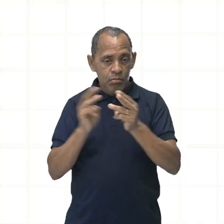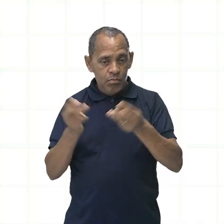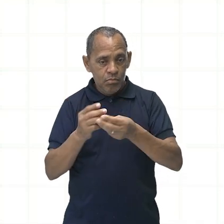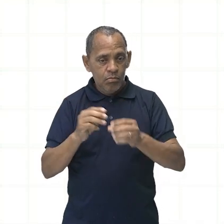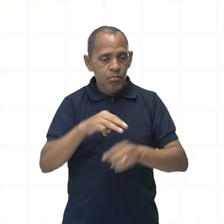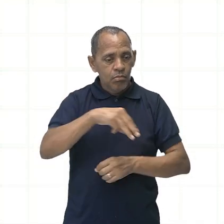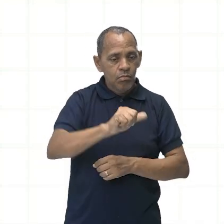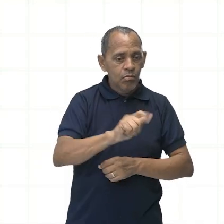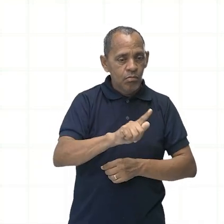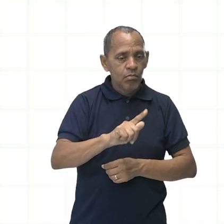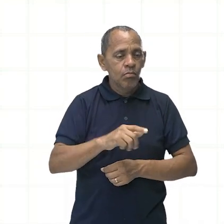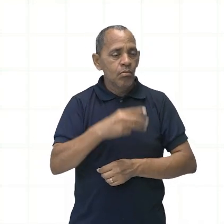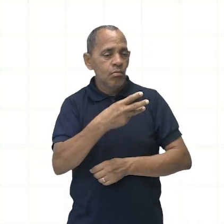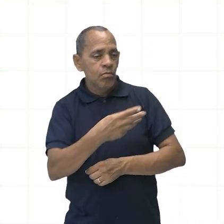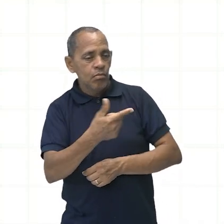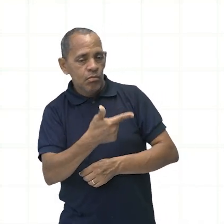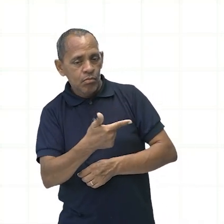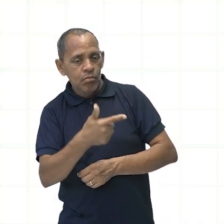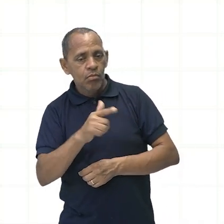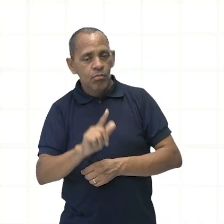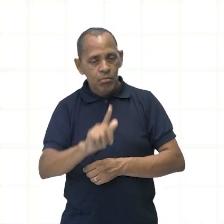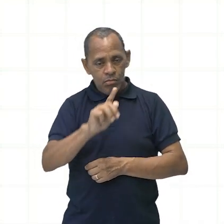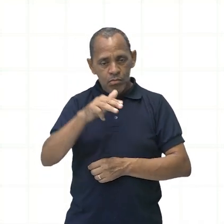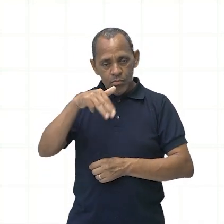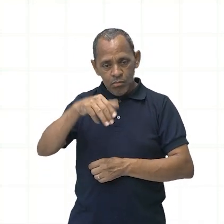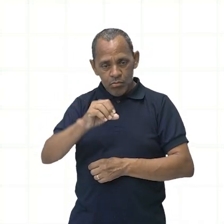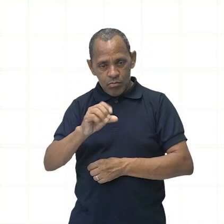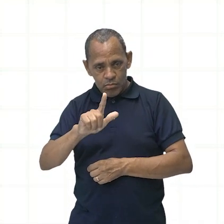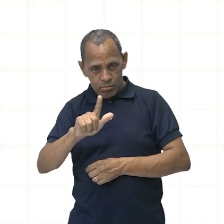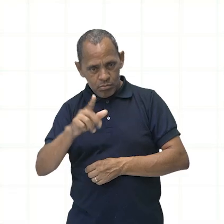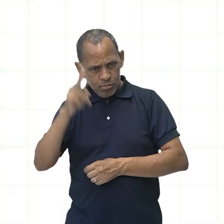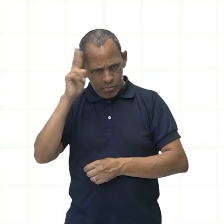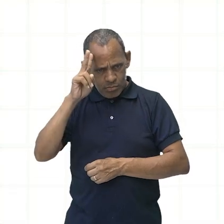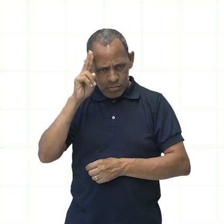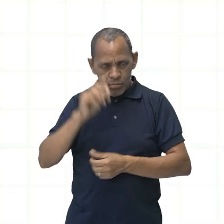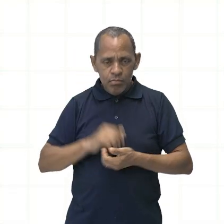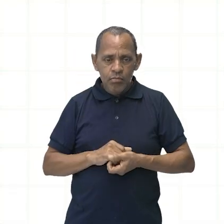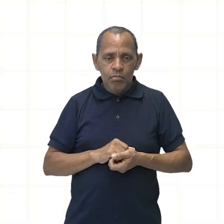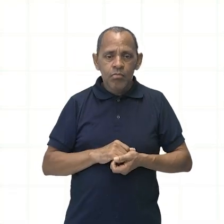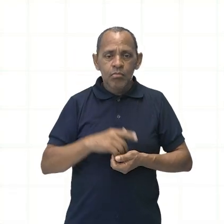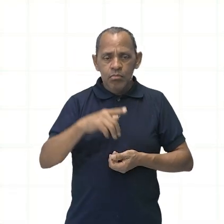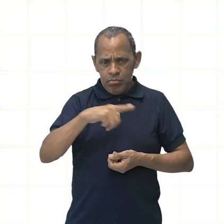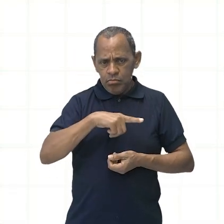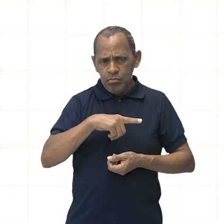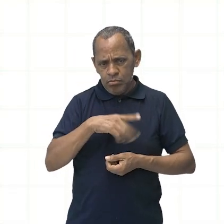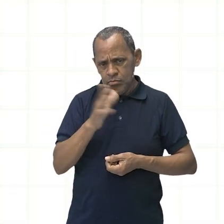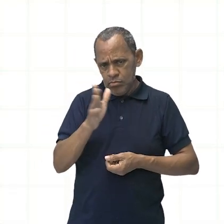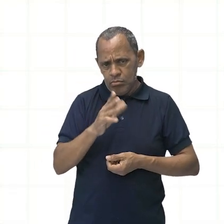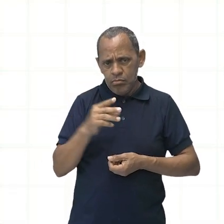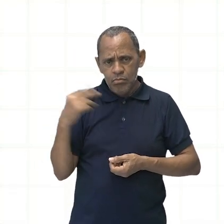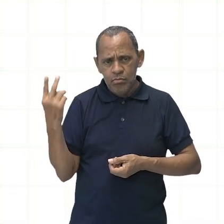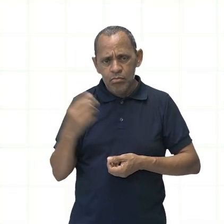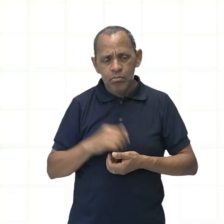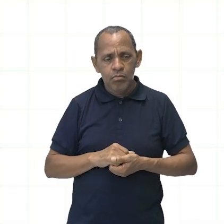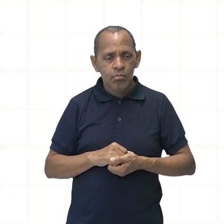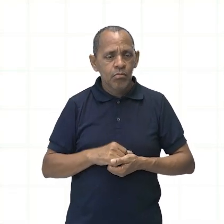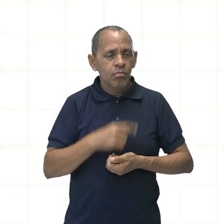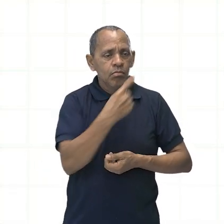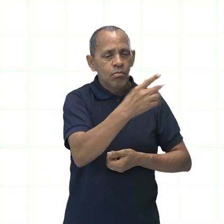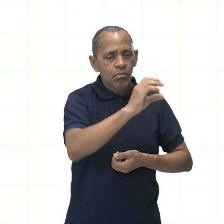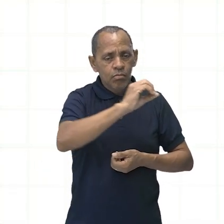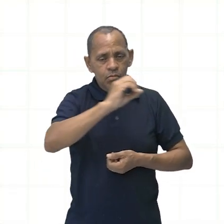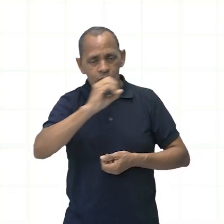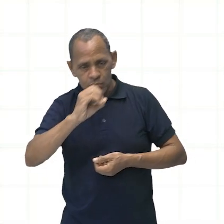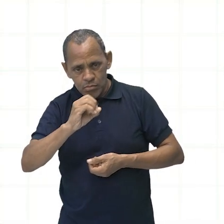de 32 gramas por mol. Então, nós já tínhamos esses valores. Então, esse número de mols, 1.000 dividido